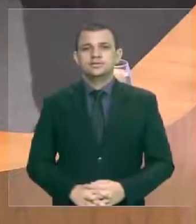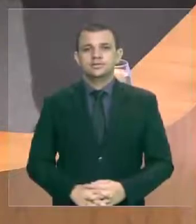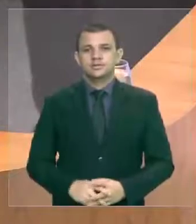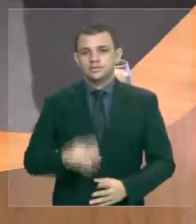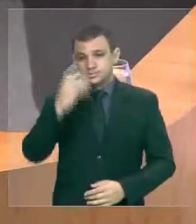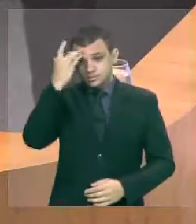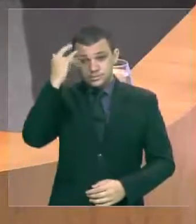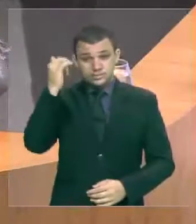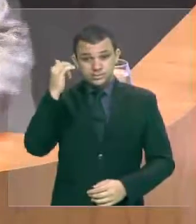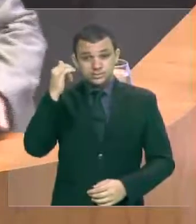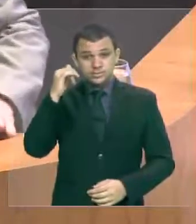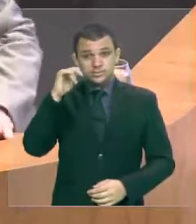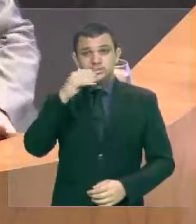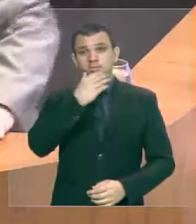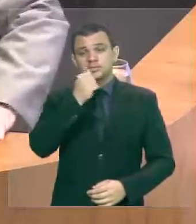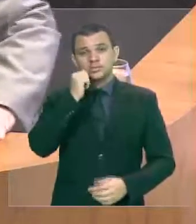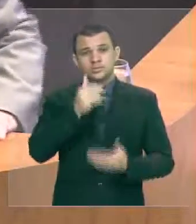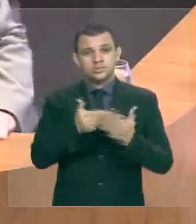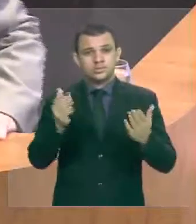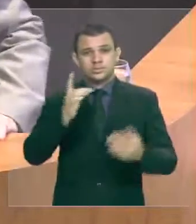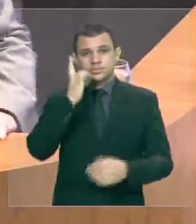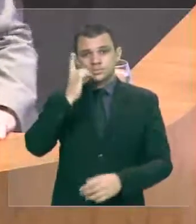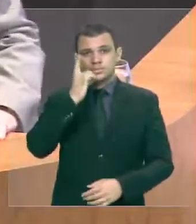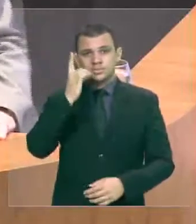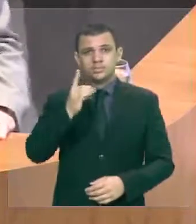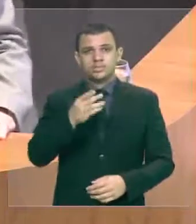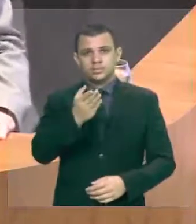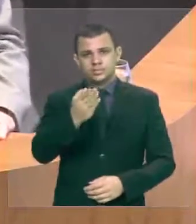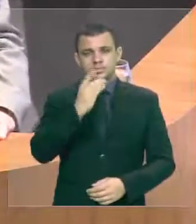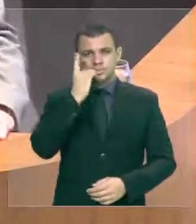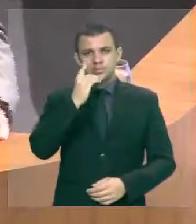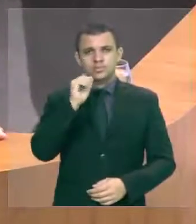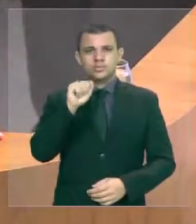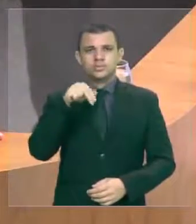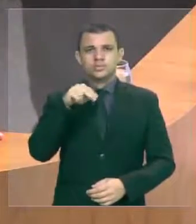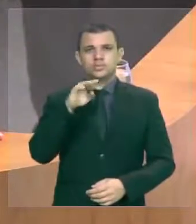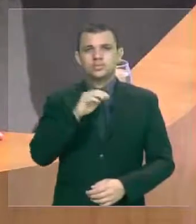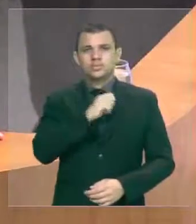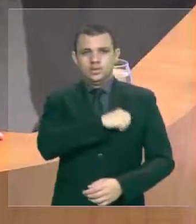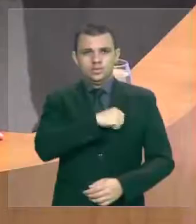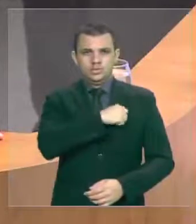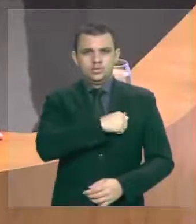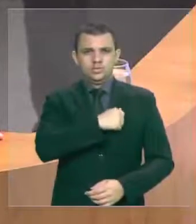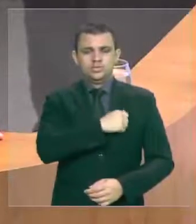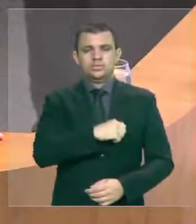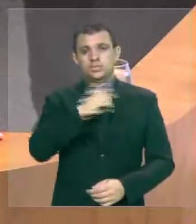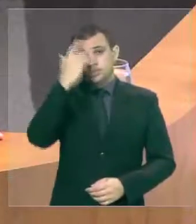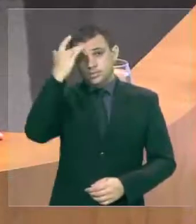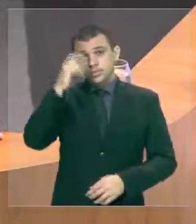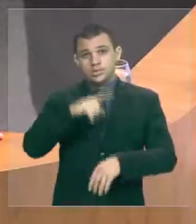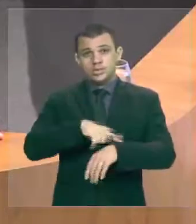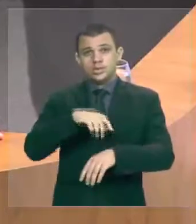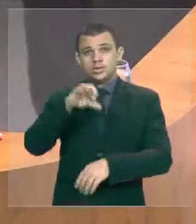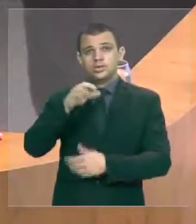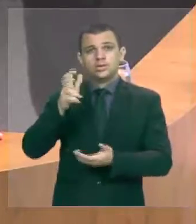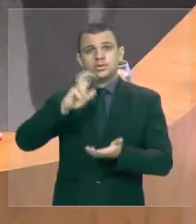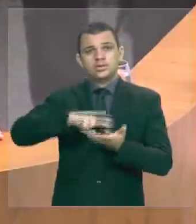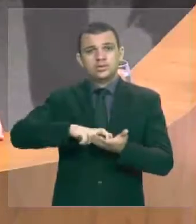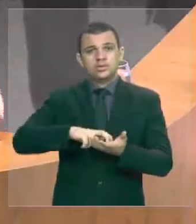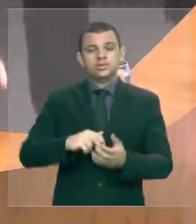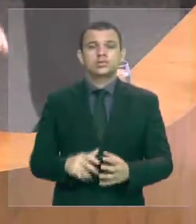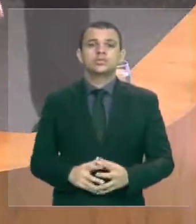Amanhã, senhores deputados, deputado Antônio Pereira, a partir das 9 da manhã,